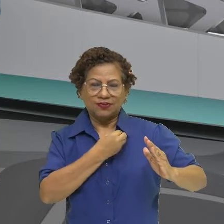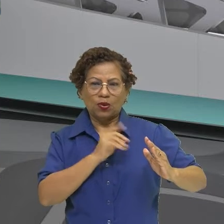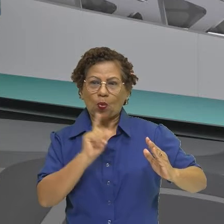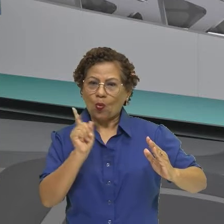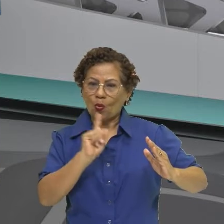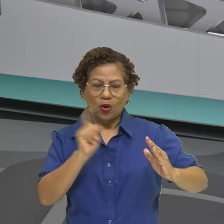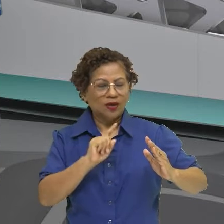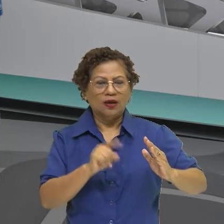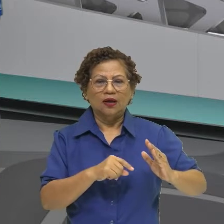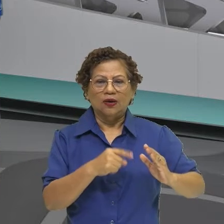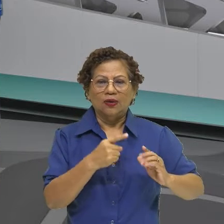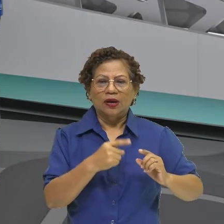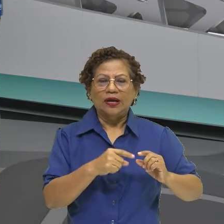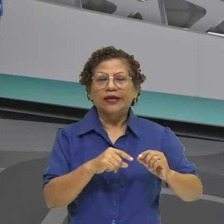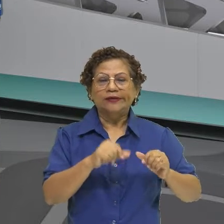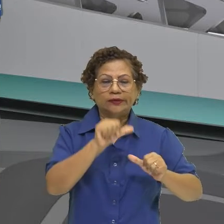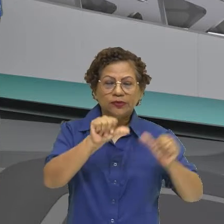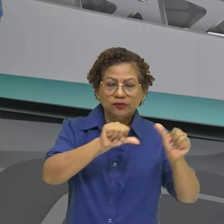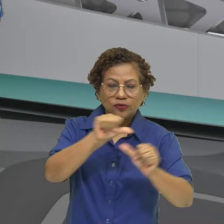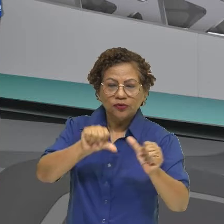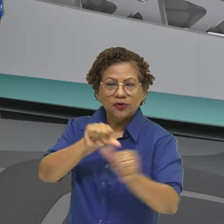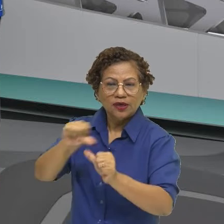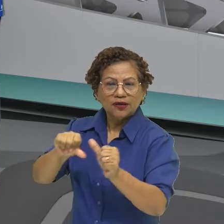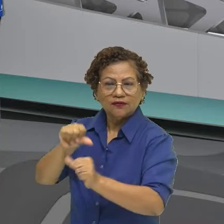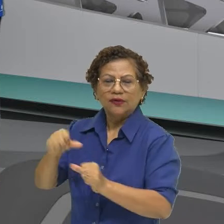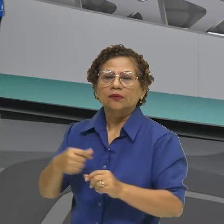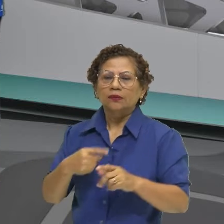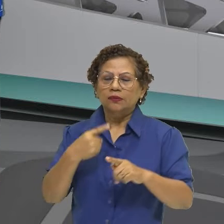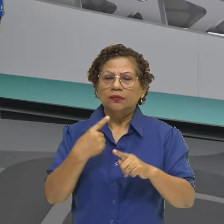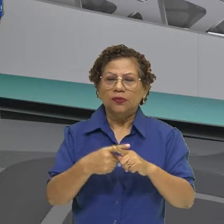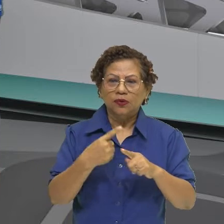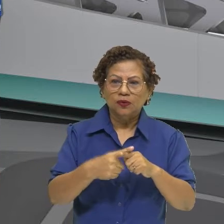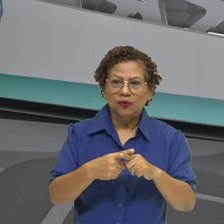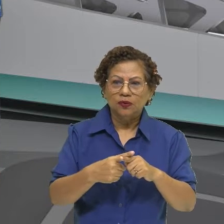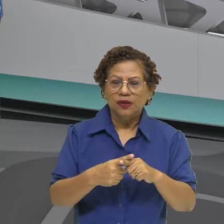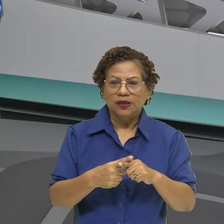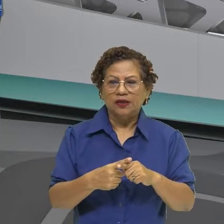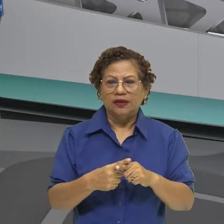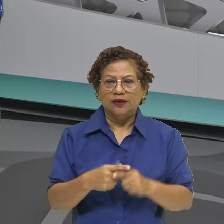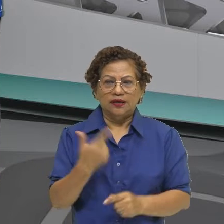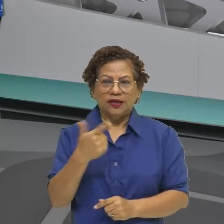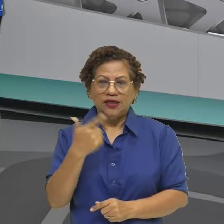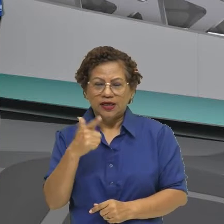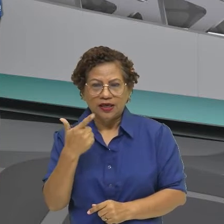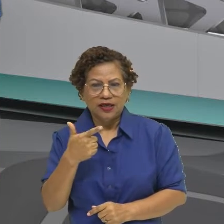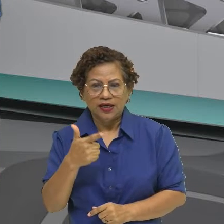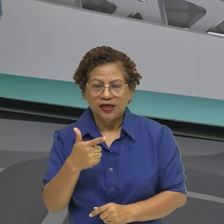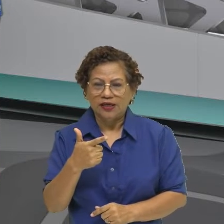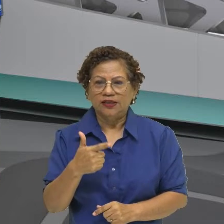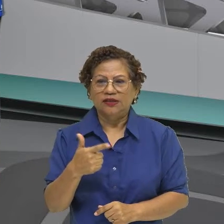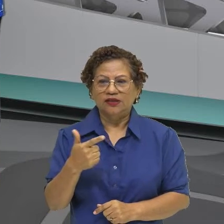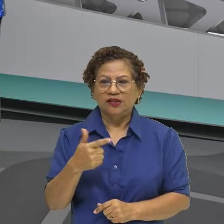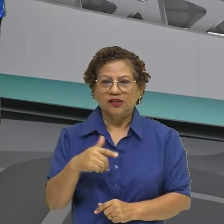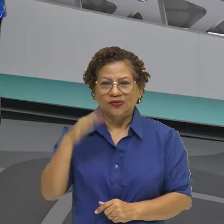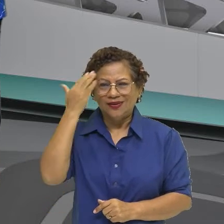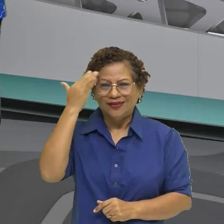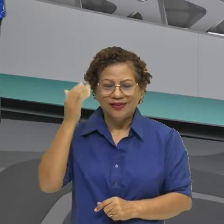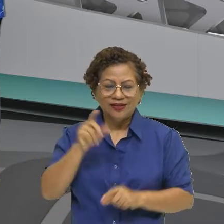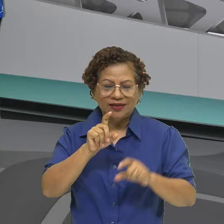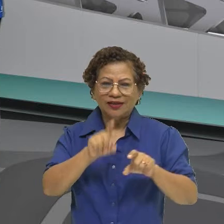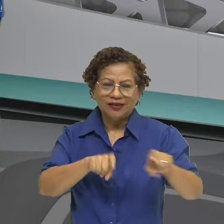não morava num único lugar? Porque ele não dominava a pecuária, ele não dominava a pesca, ele não dominava a questão